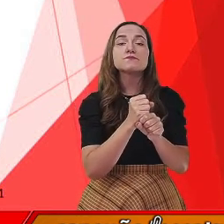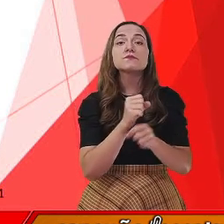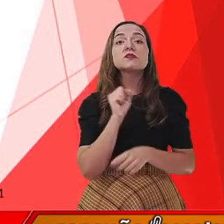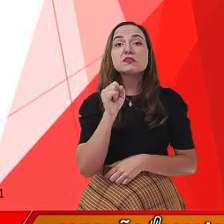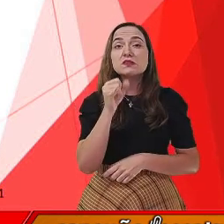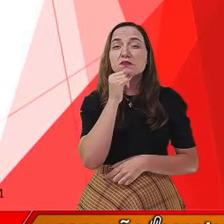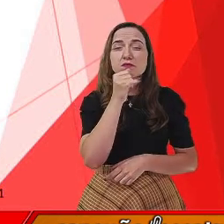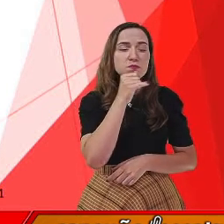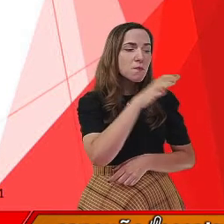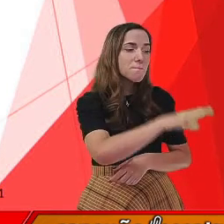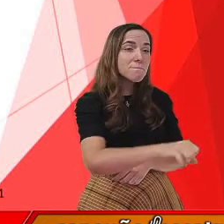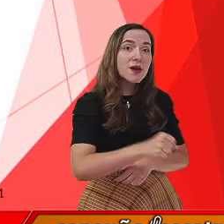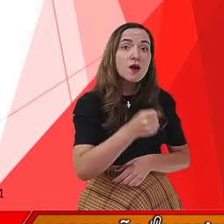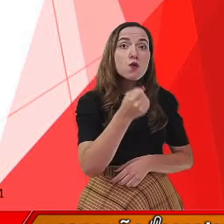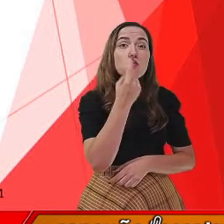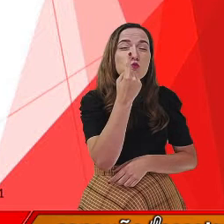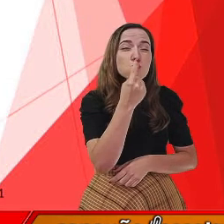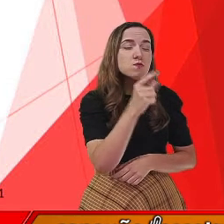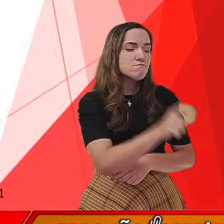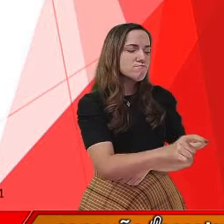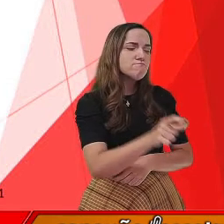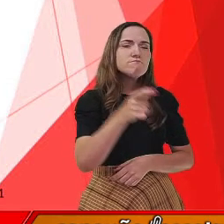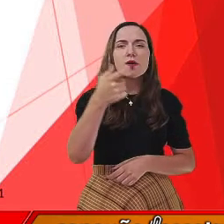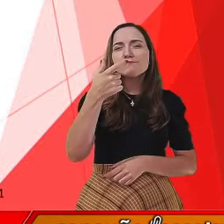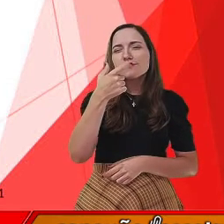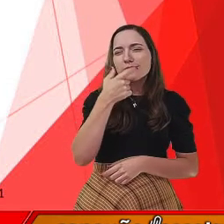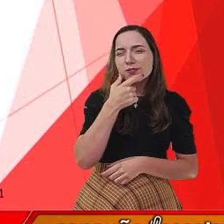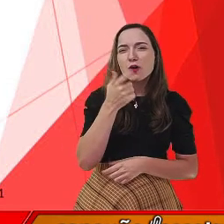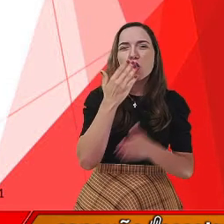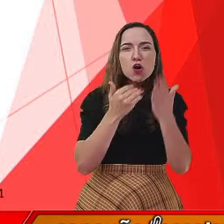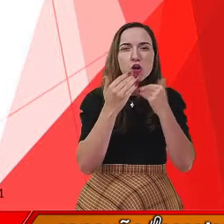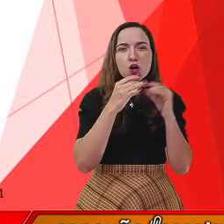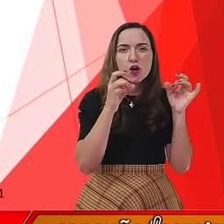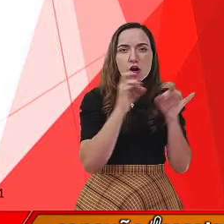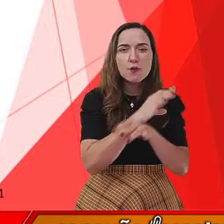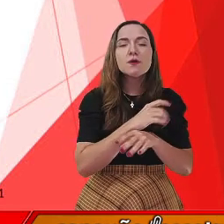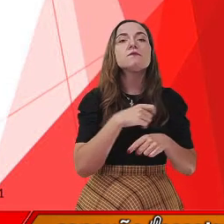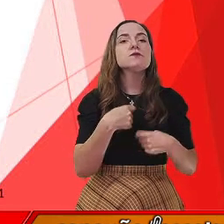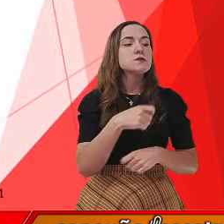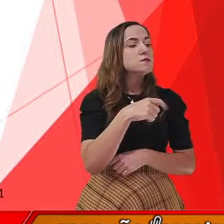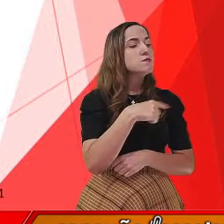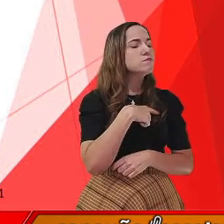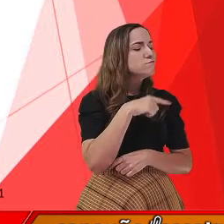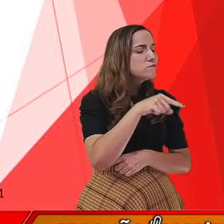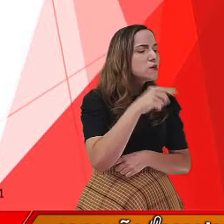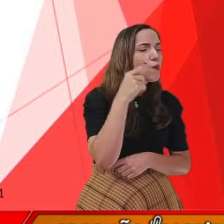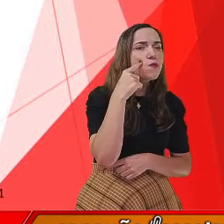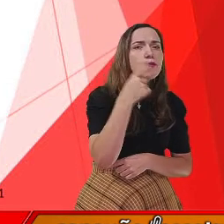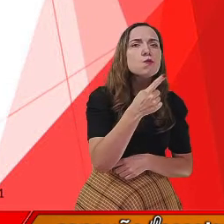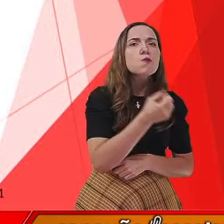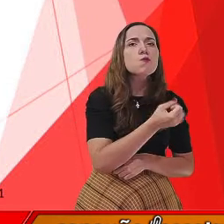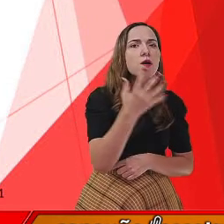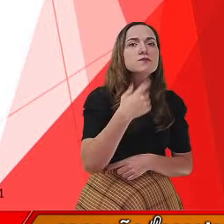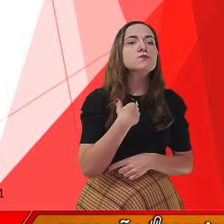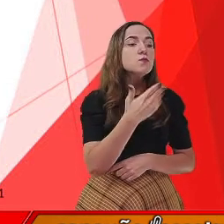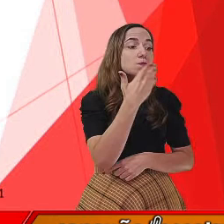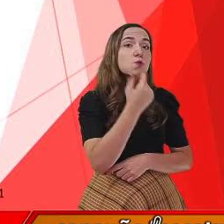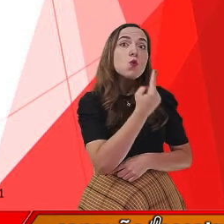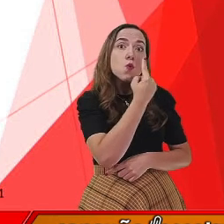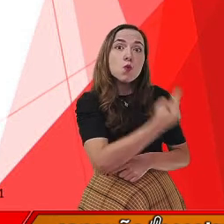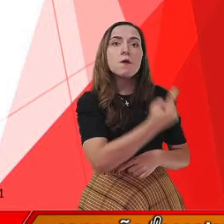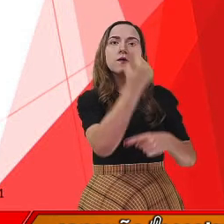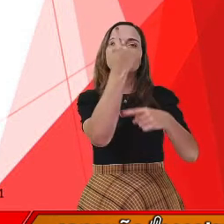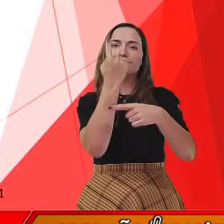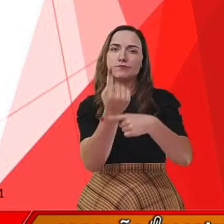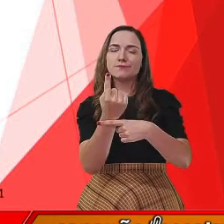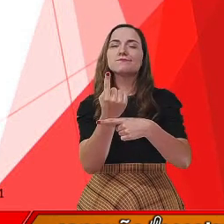uma fatia de pizza, você coloca o numerador. Então, você comeu uma fatia de 8 fatias.